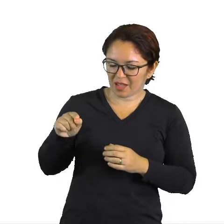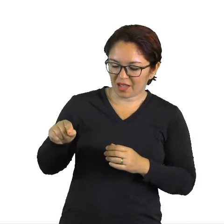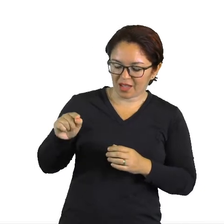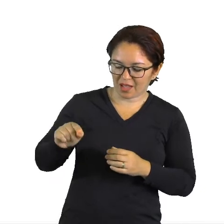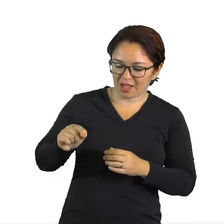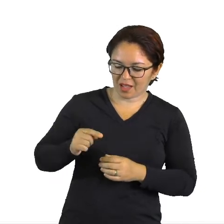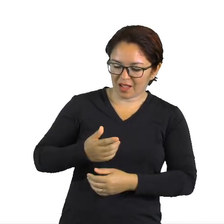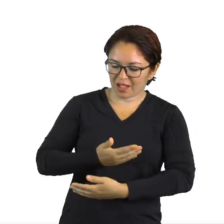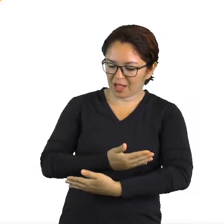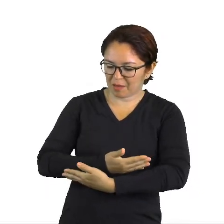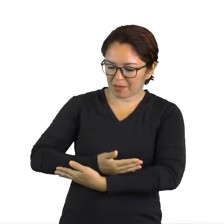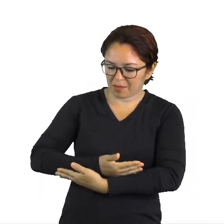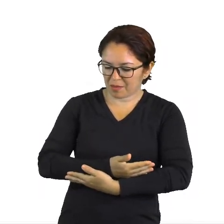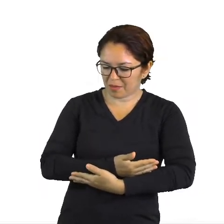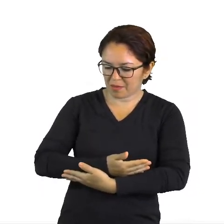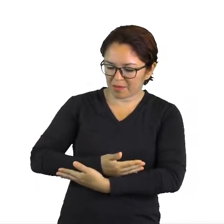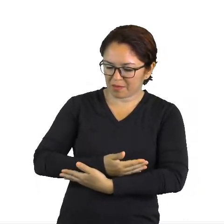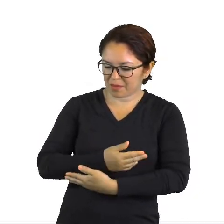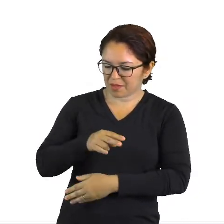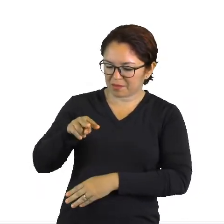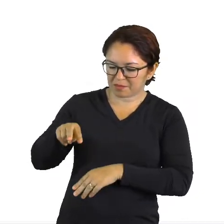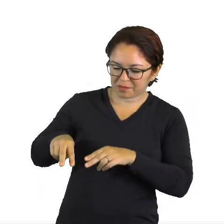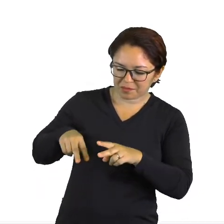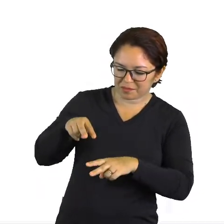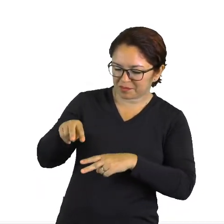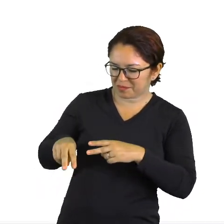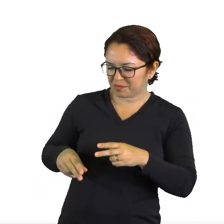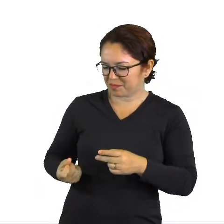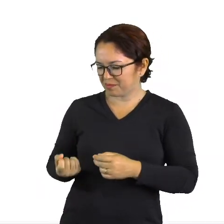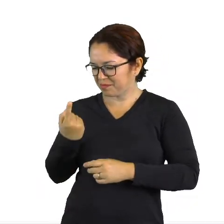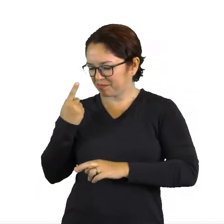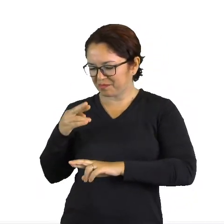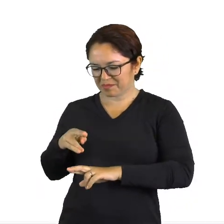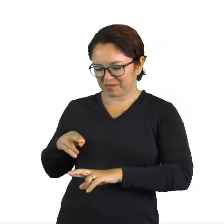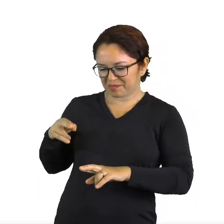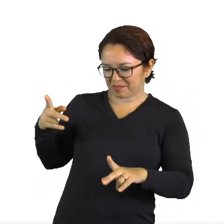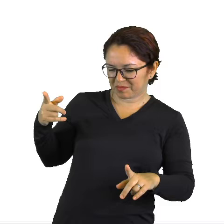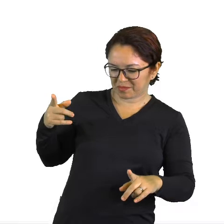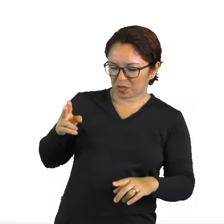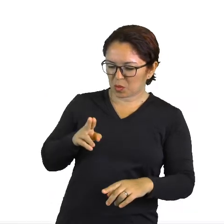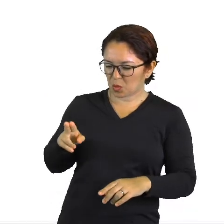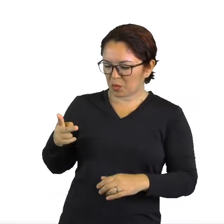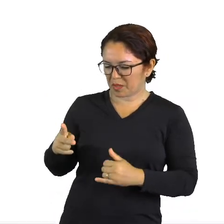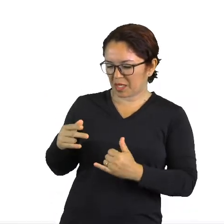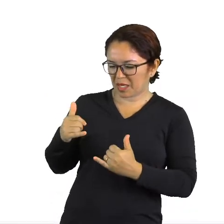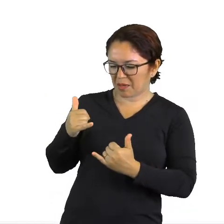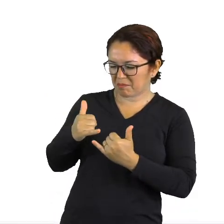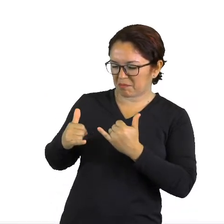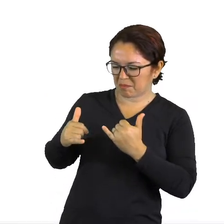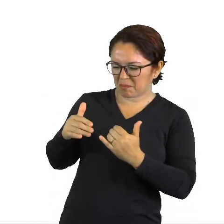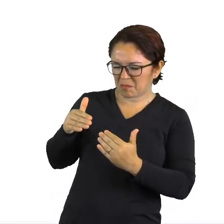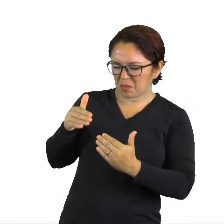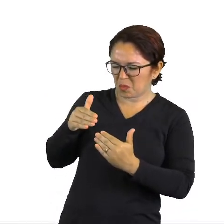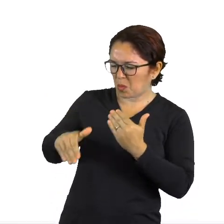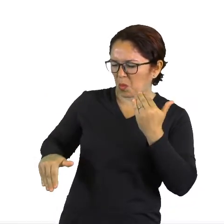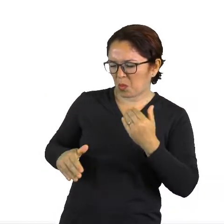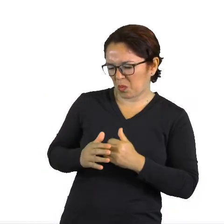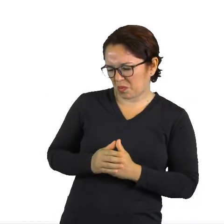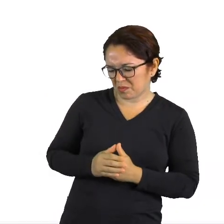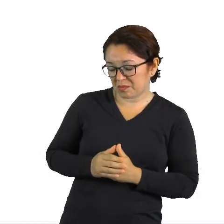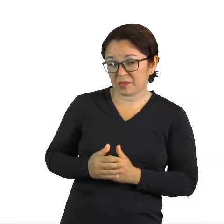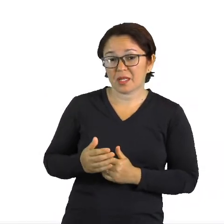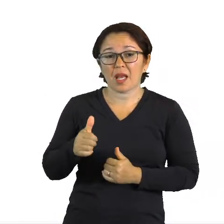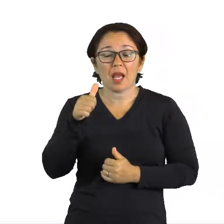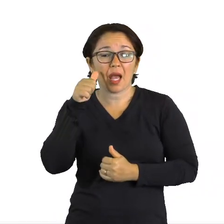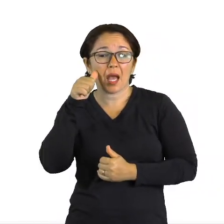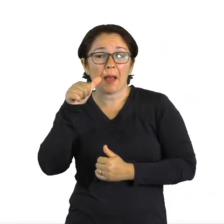menos de Severina. A mamãe queria que eu escolhesse o nome, mas nenhum da